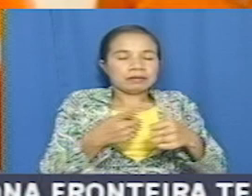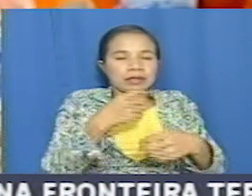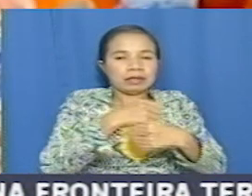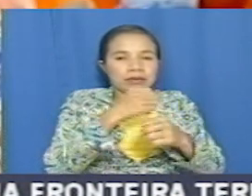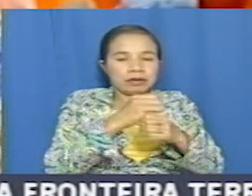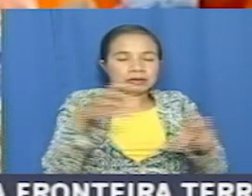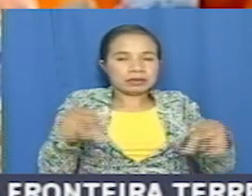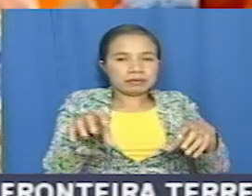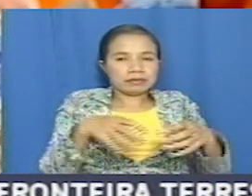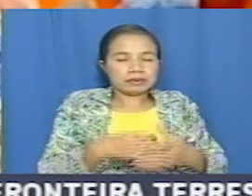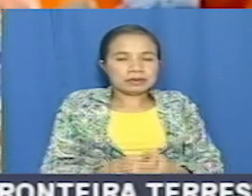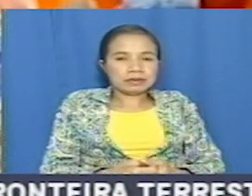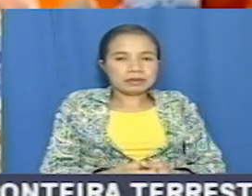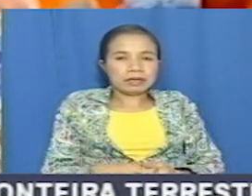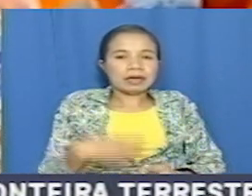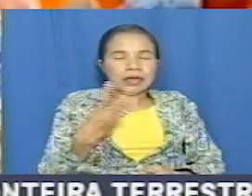operação.